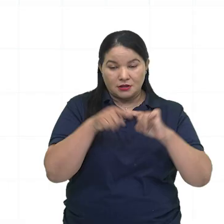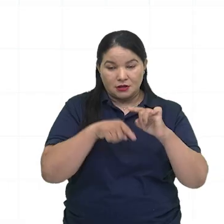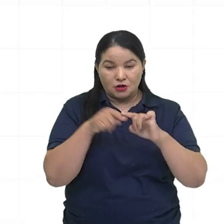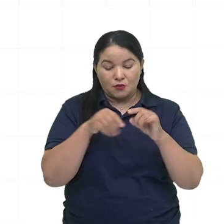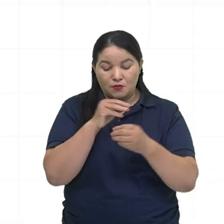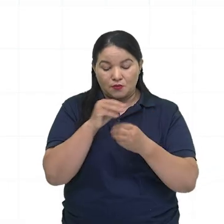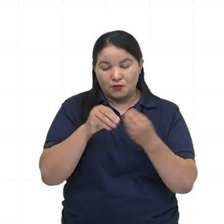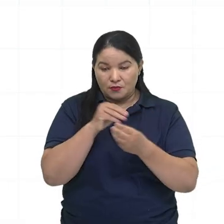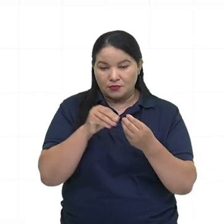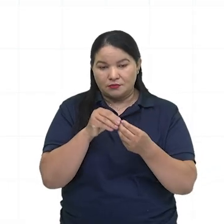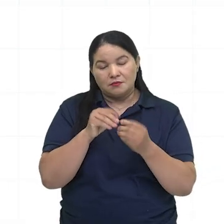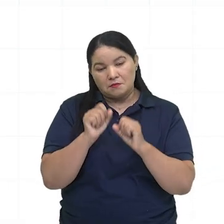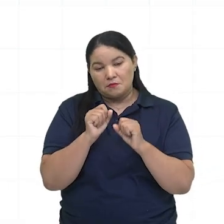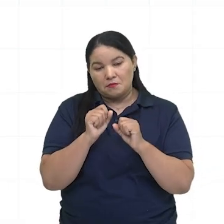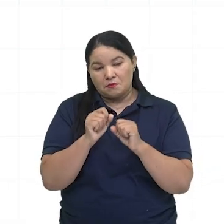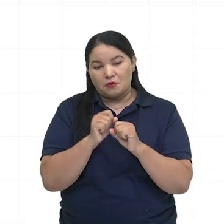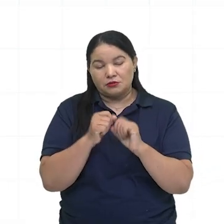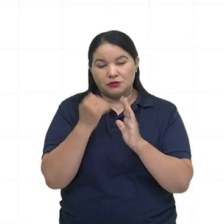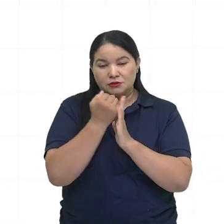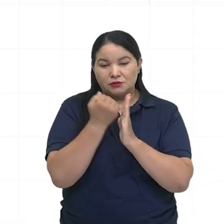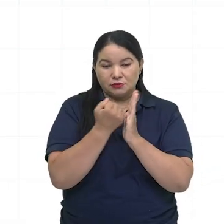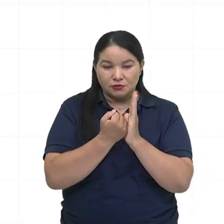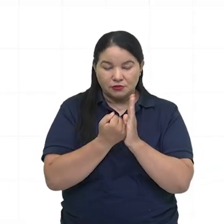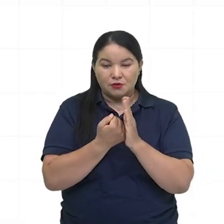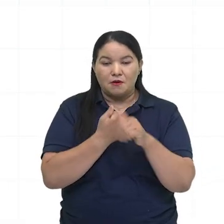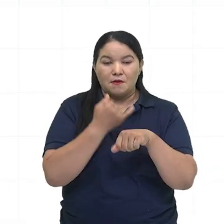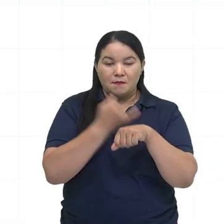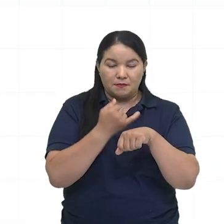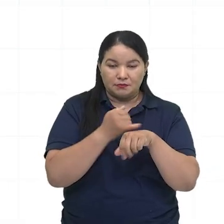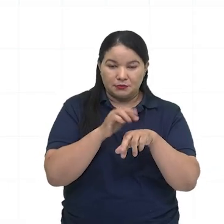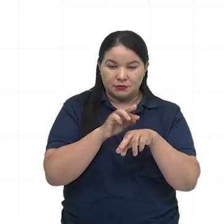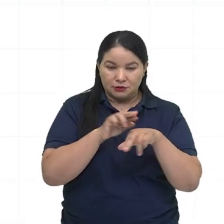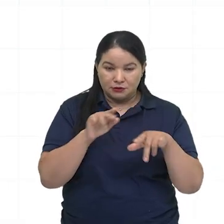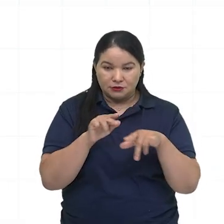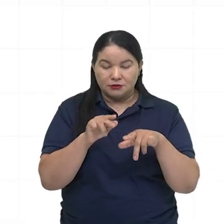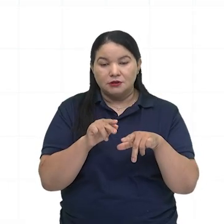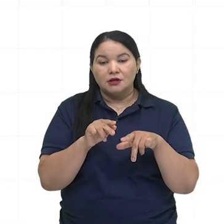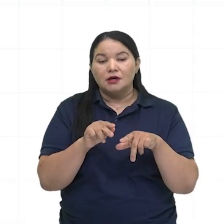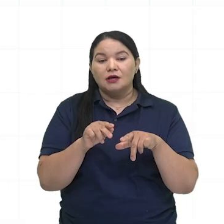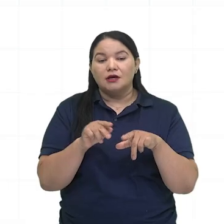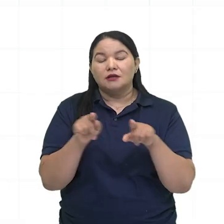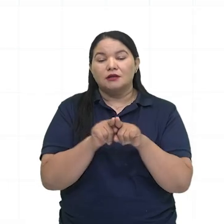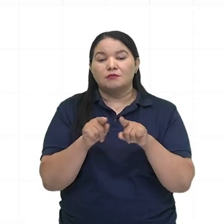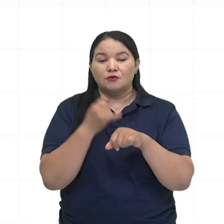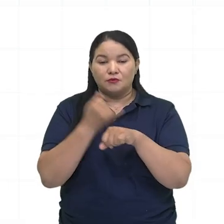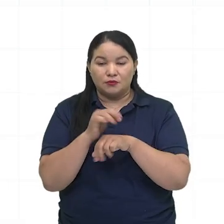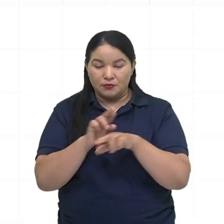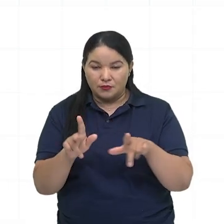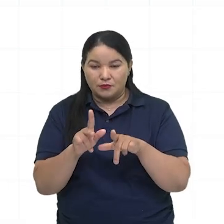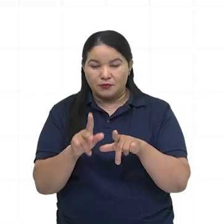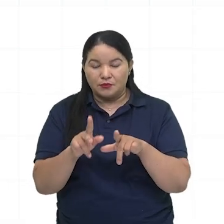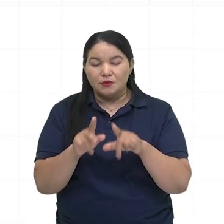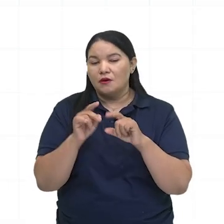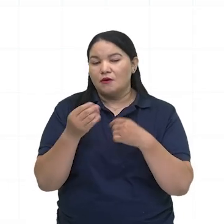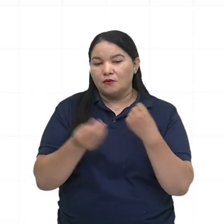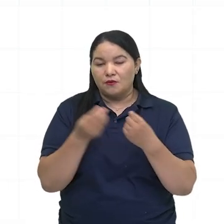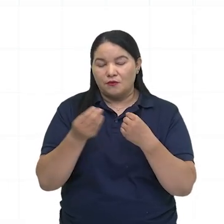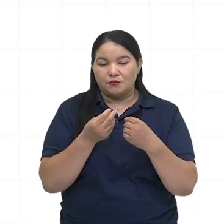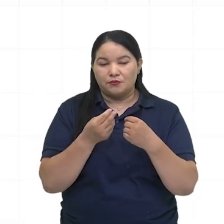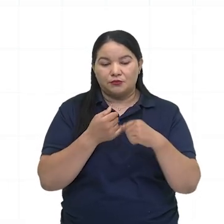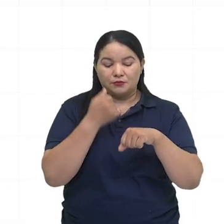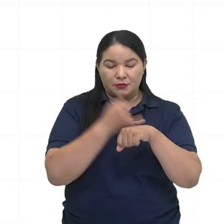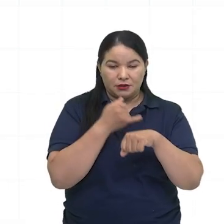minerais, eles podem ser classificados em metálicos e não metálicos. Os metálicos,